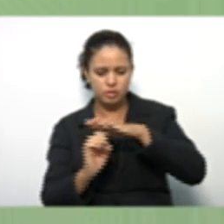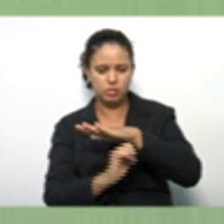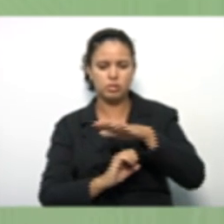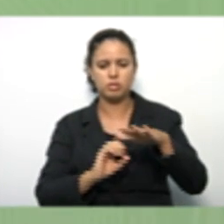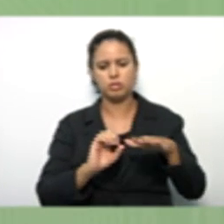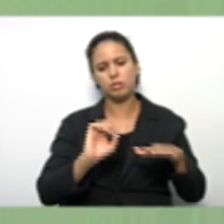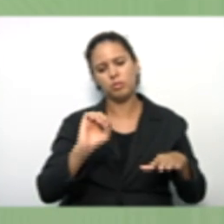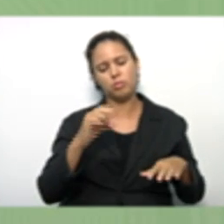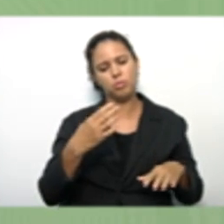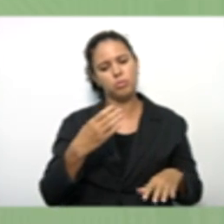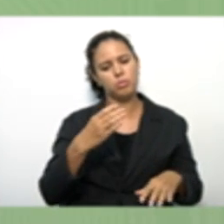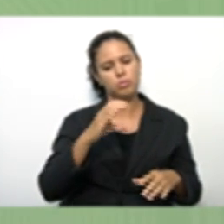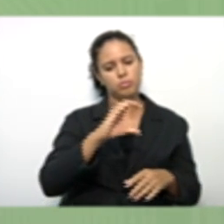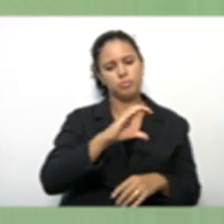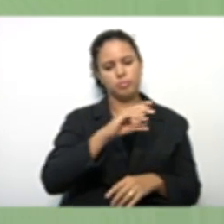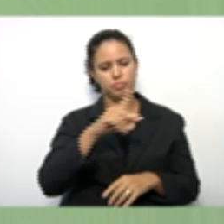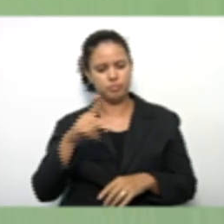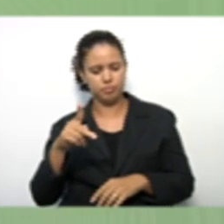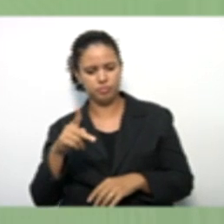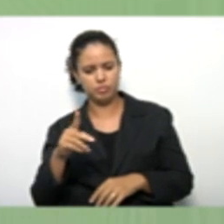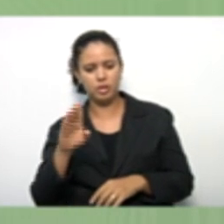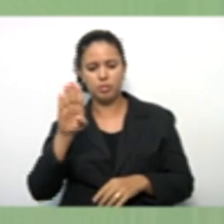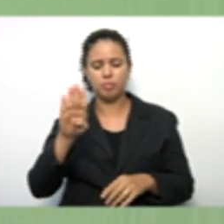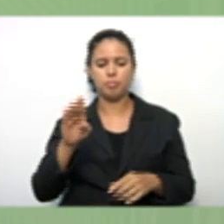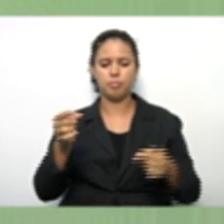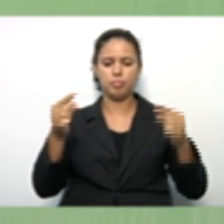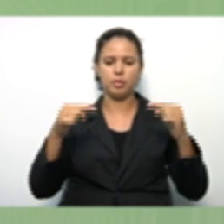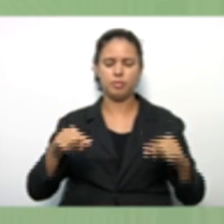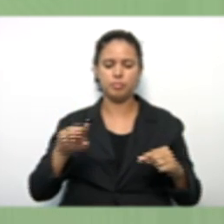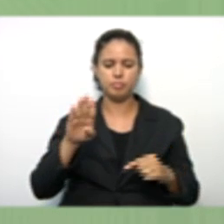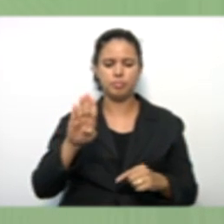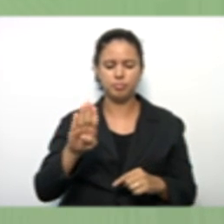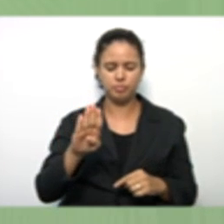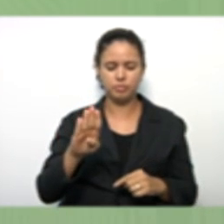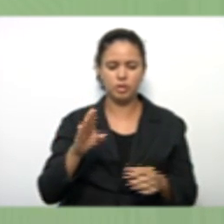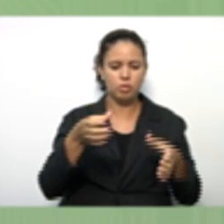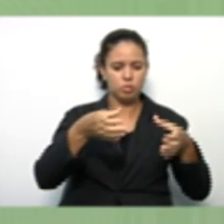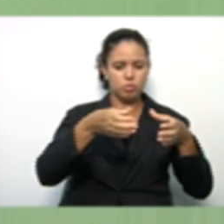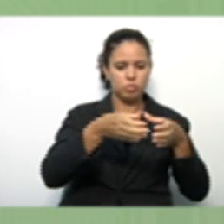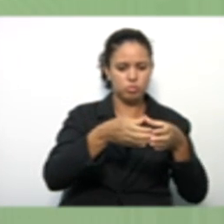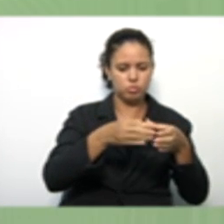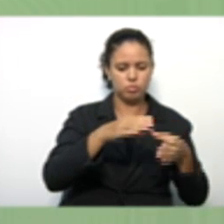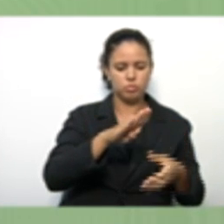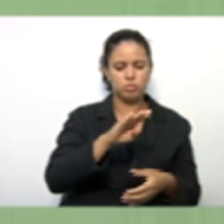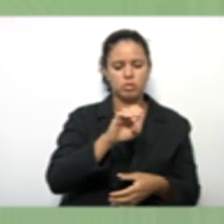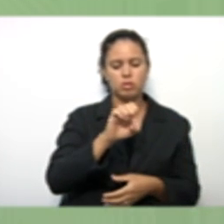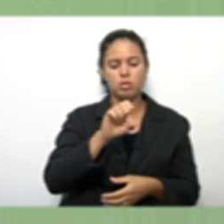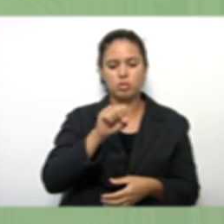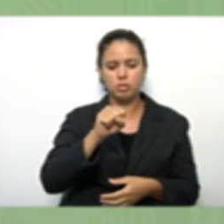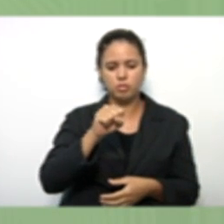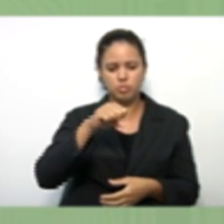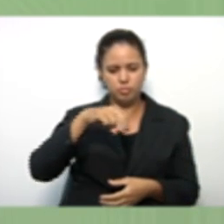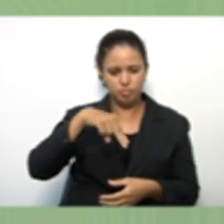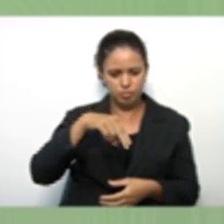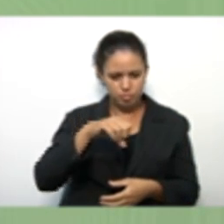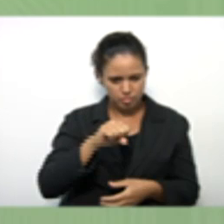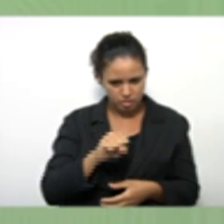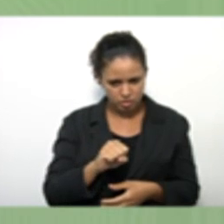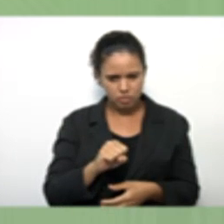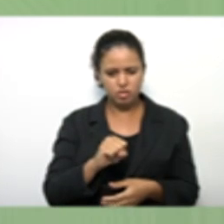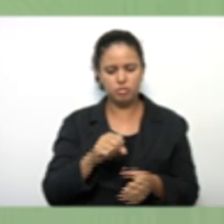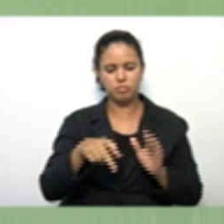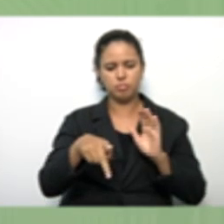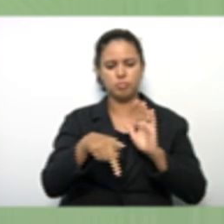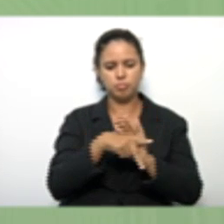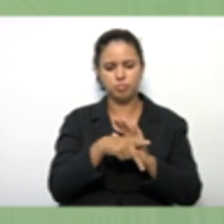bens que possam ser mensurados em moeda e pertencentes a uma pessoa física, jurídica ou a